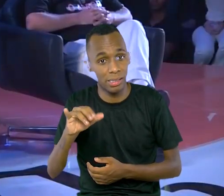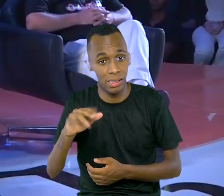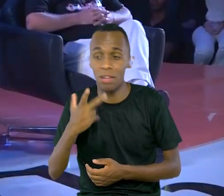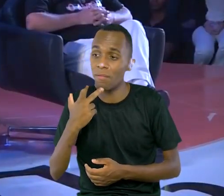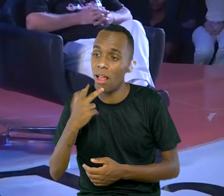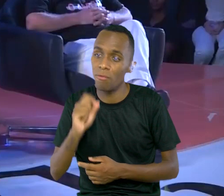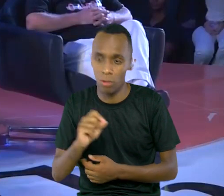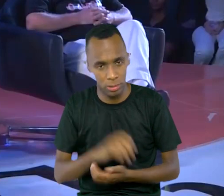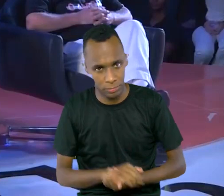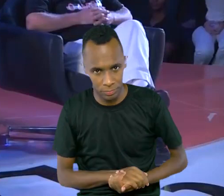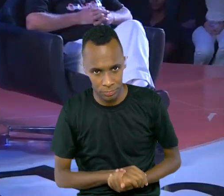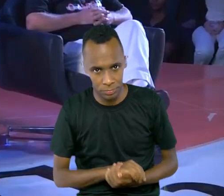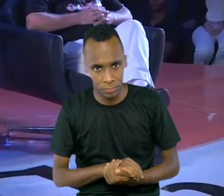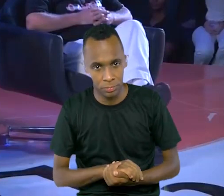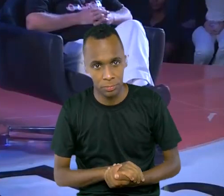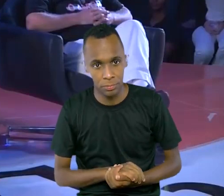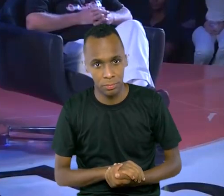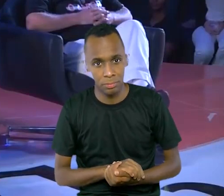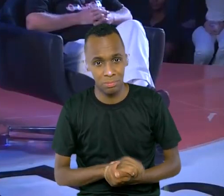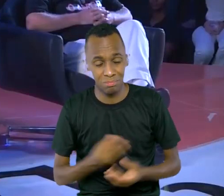Darcy Ribeiro dizia: